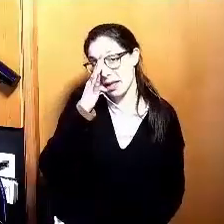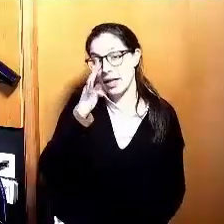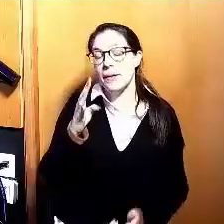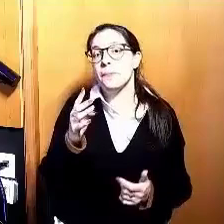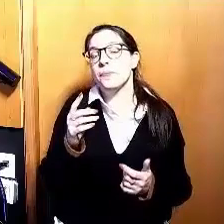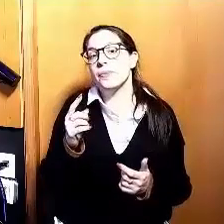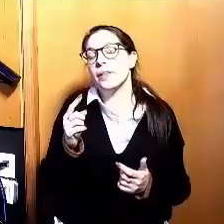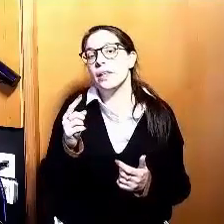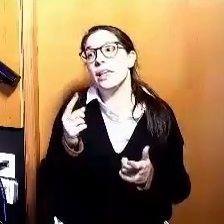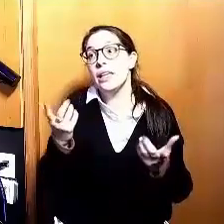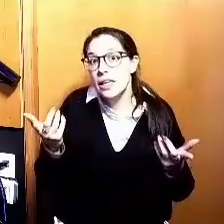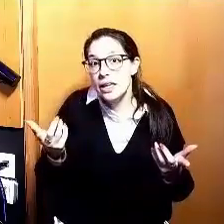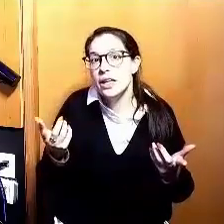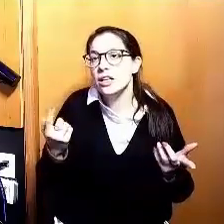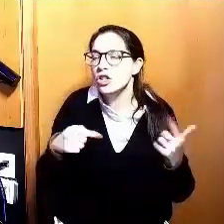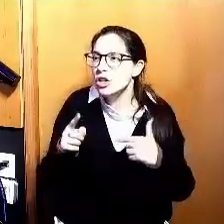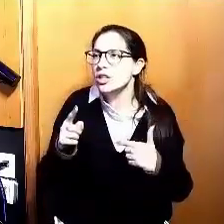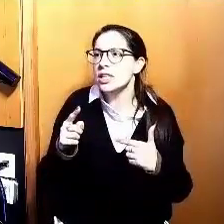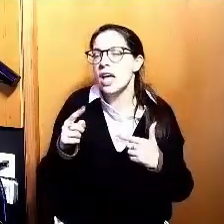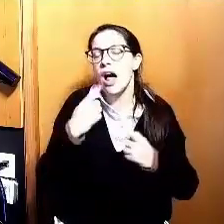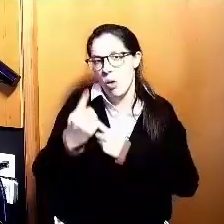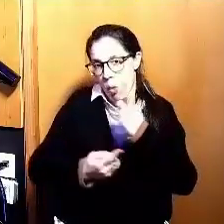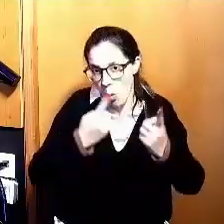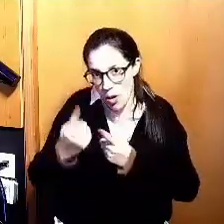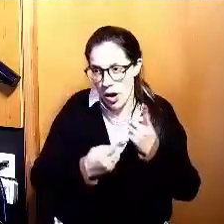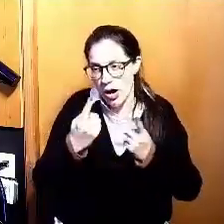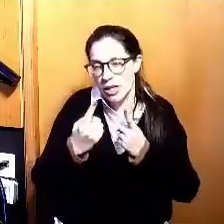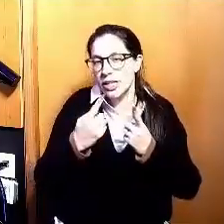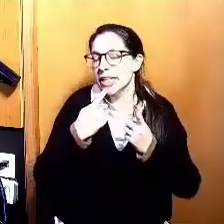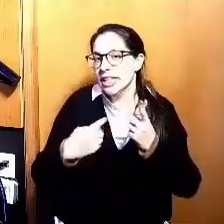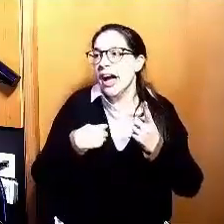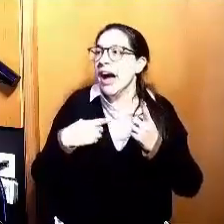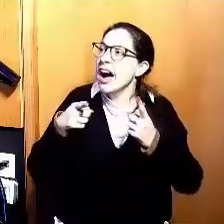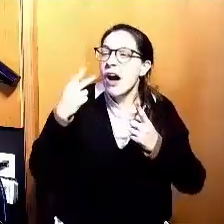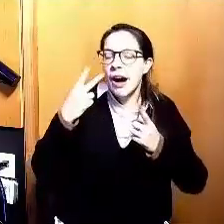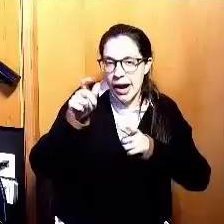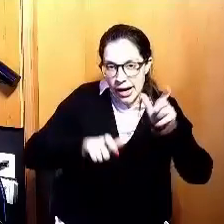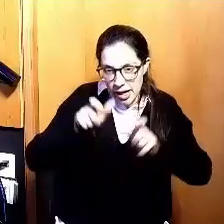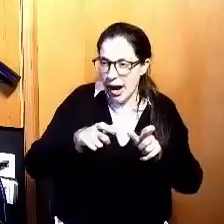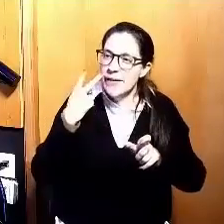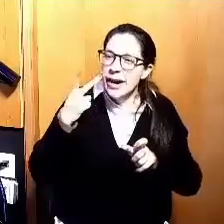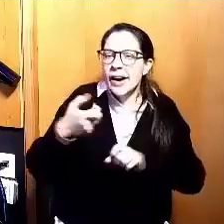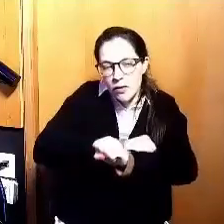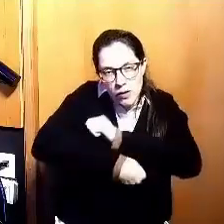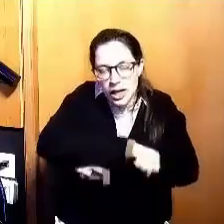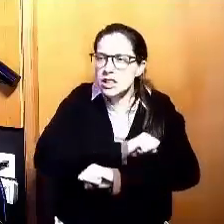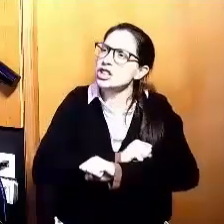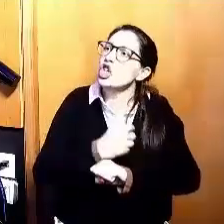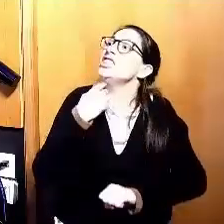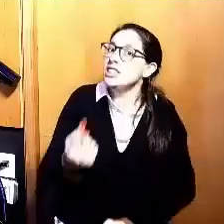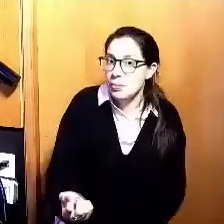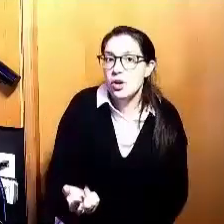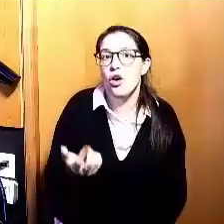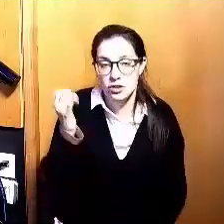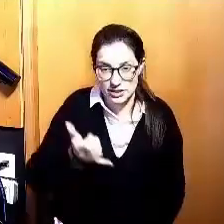inteiro. E, em alguns lugares, a gente viu que esse esforço não foi em vão, né? que ele foi para